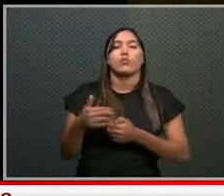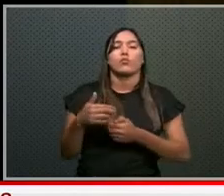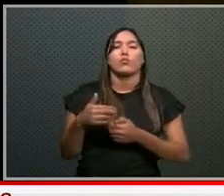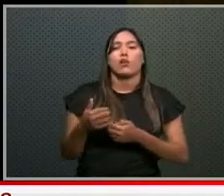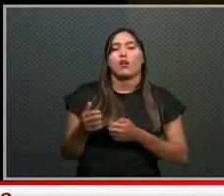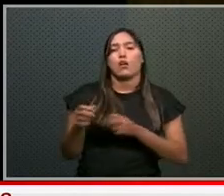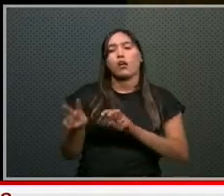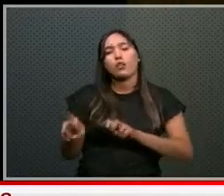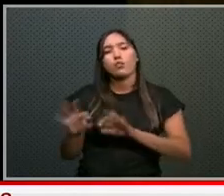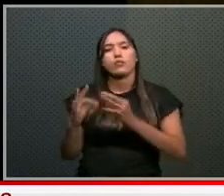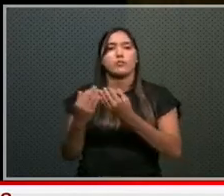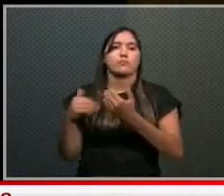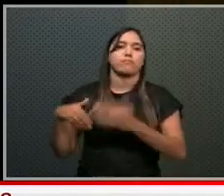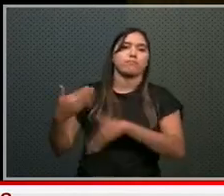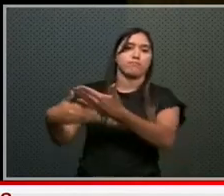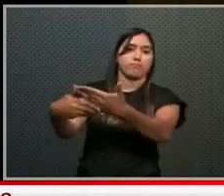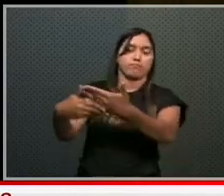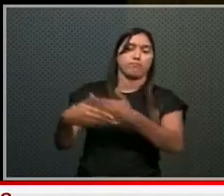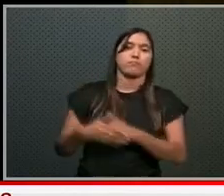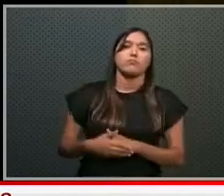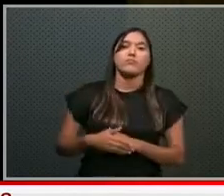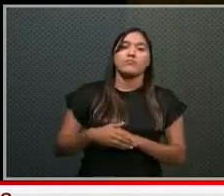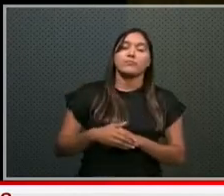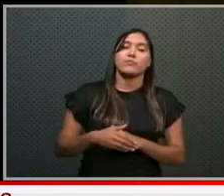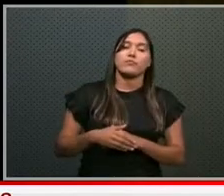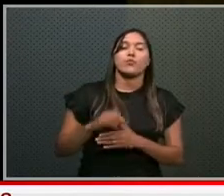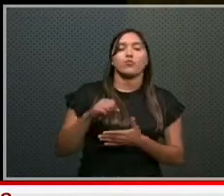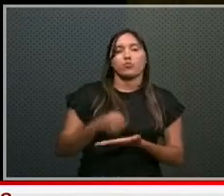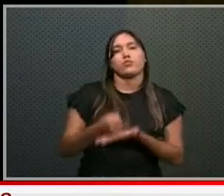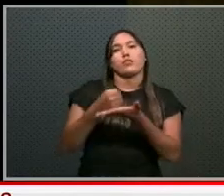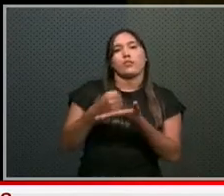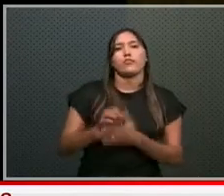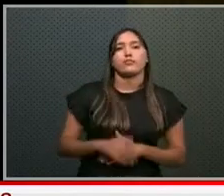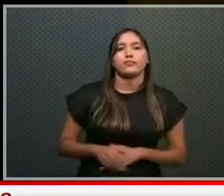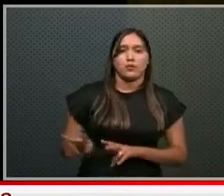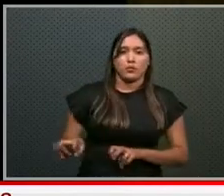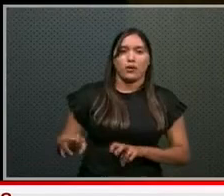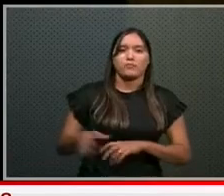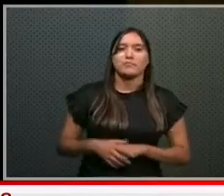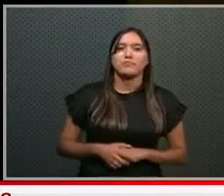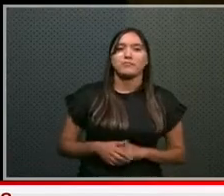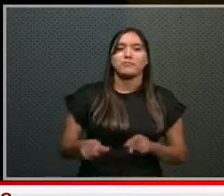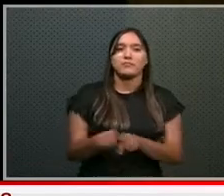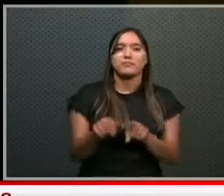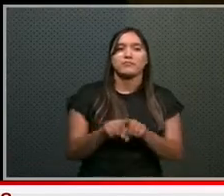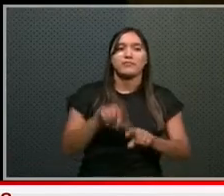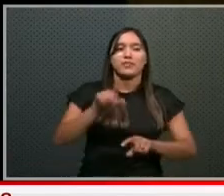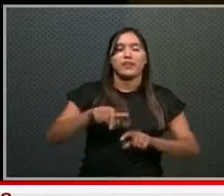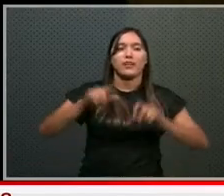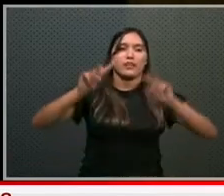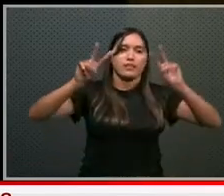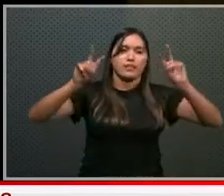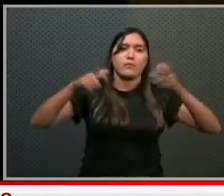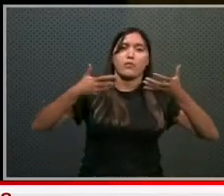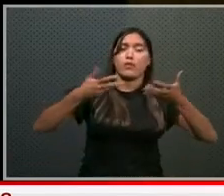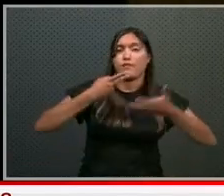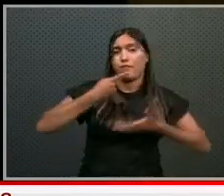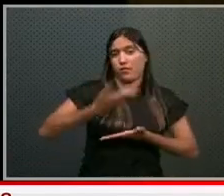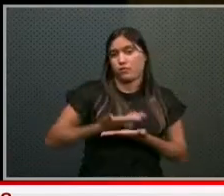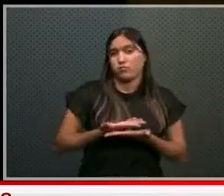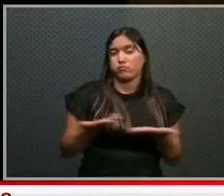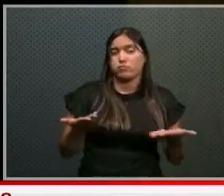especialmente ao desenvolvimento Rural sustentável Amazônia e é um ponto que eu gostaria de destacar aqui na minha